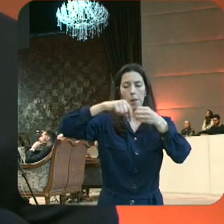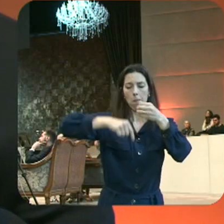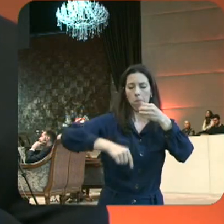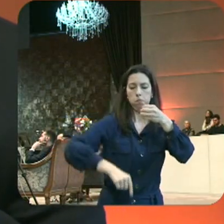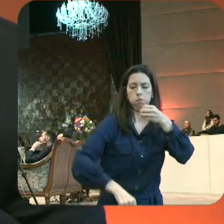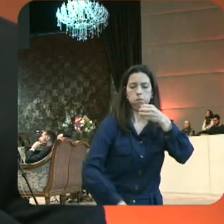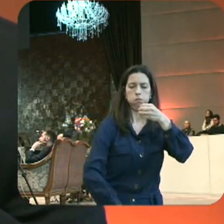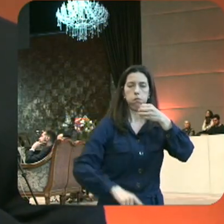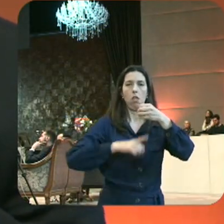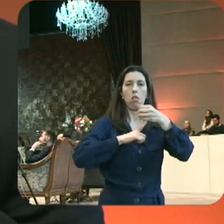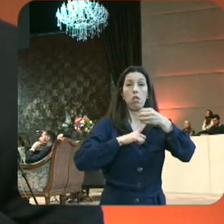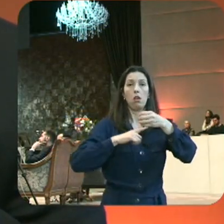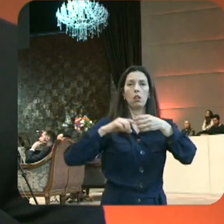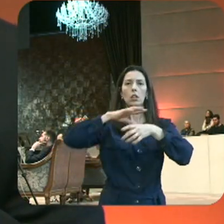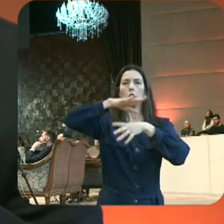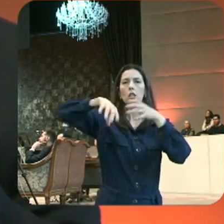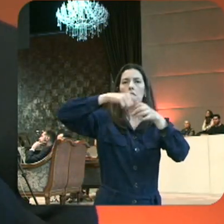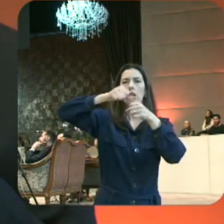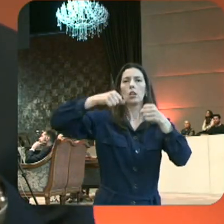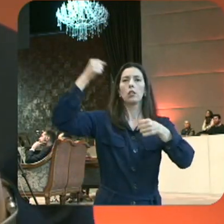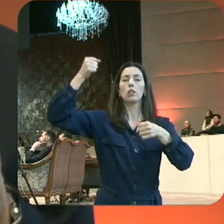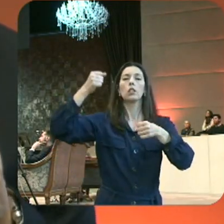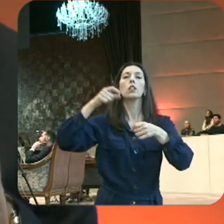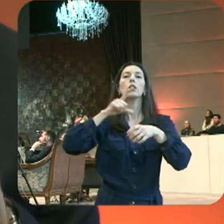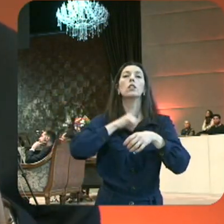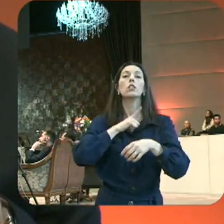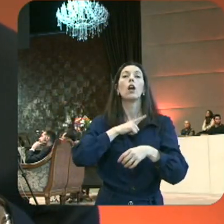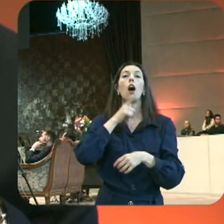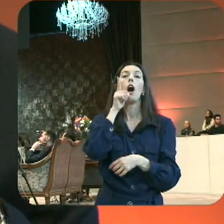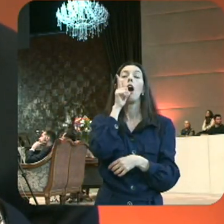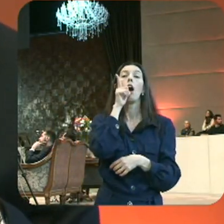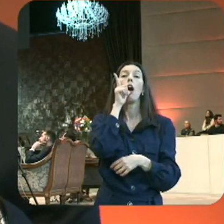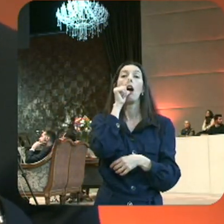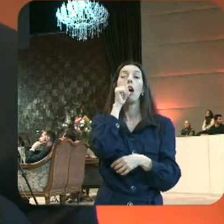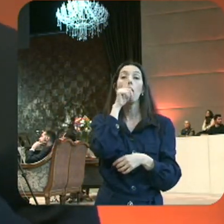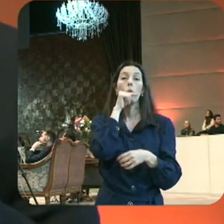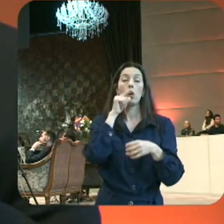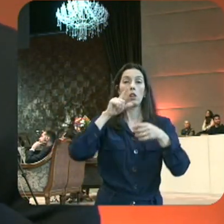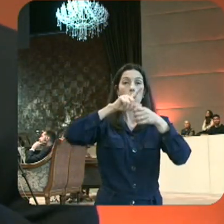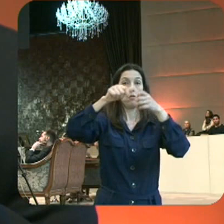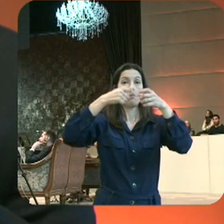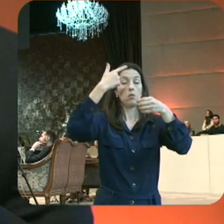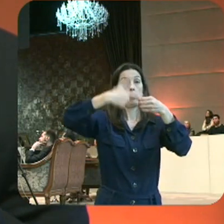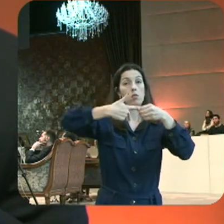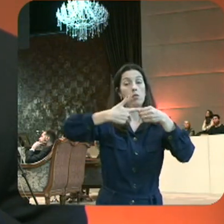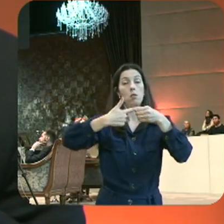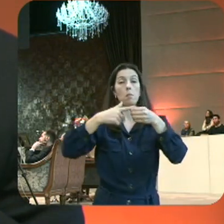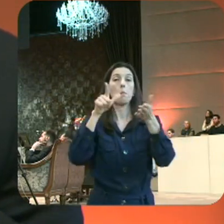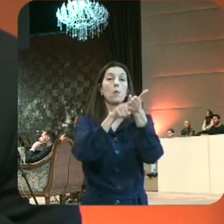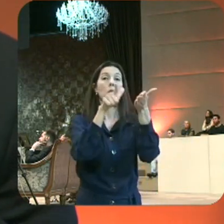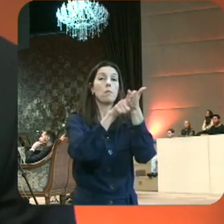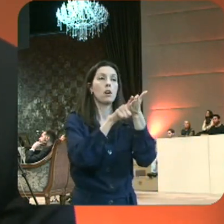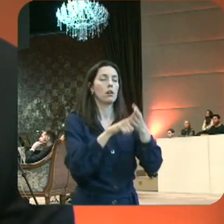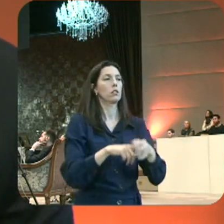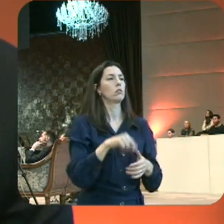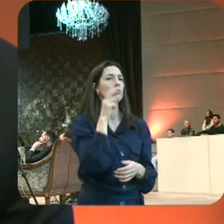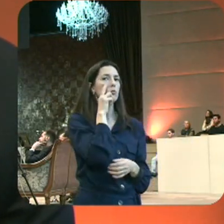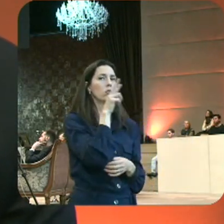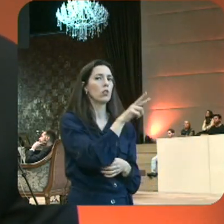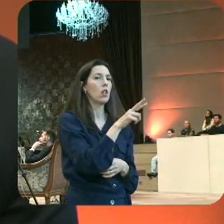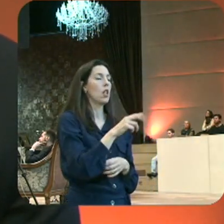àquela bomba tinha uma garrafa de água com um bilhete: não